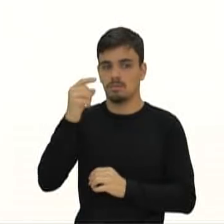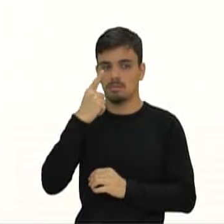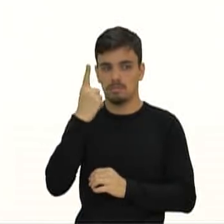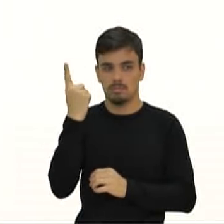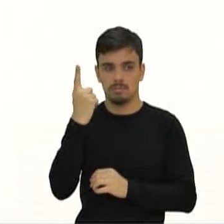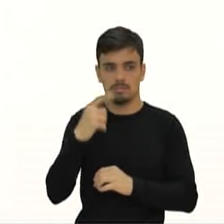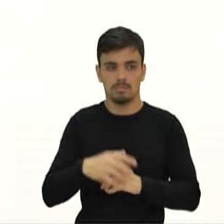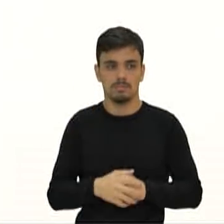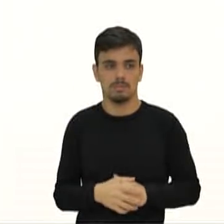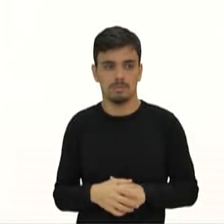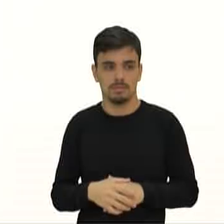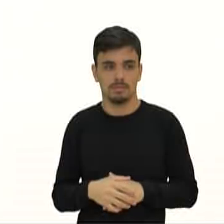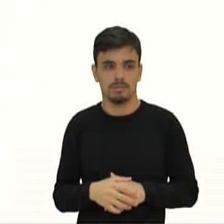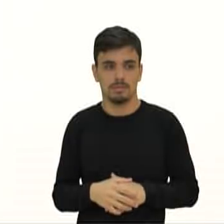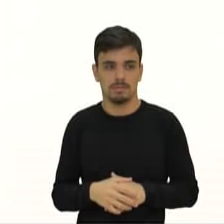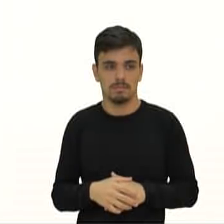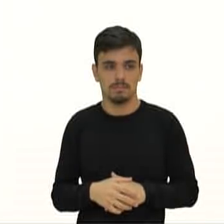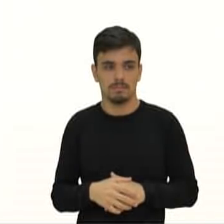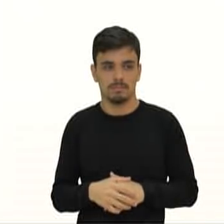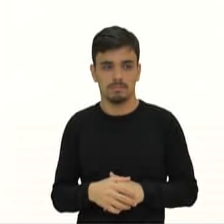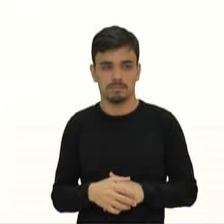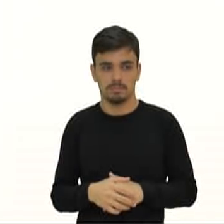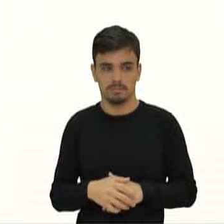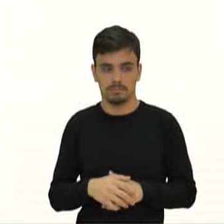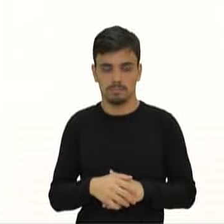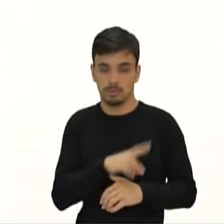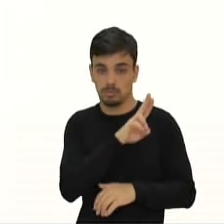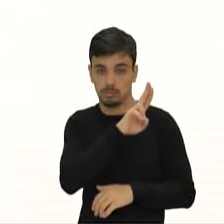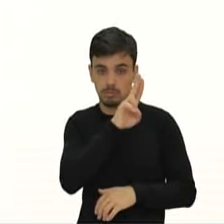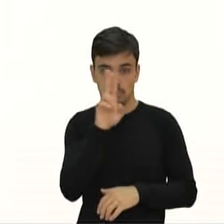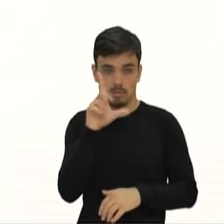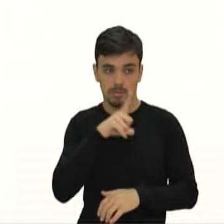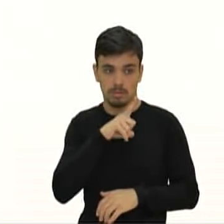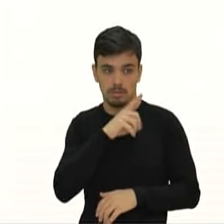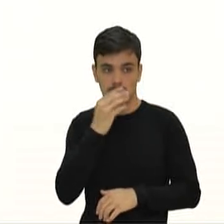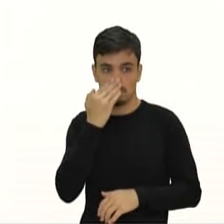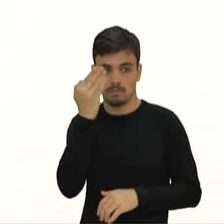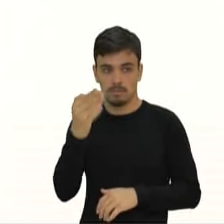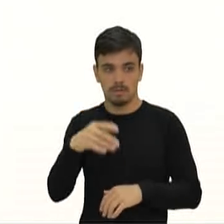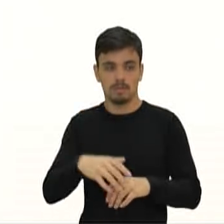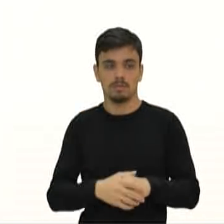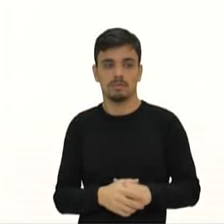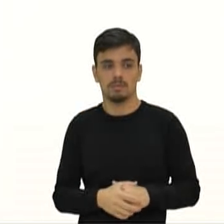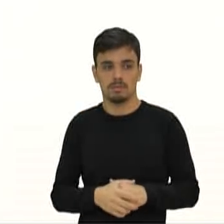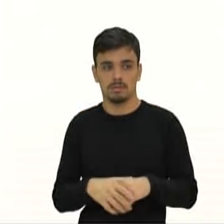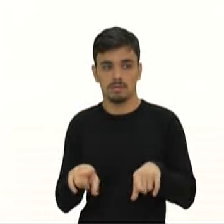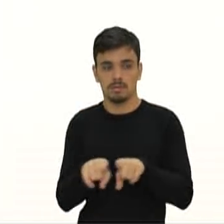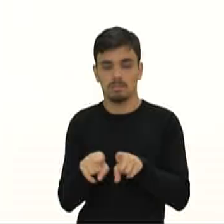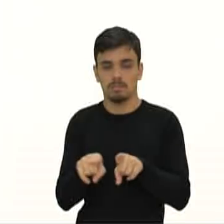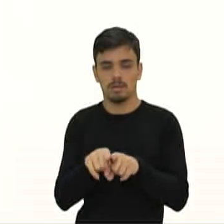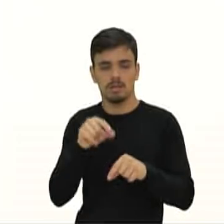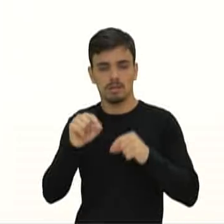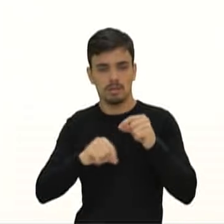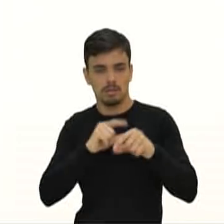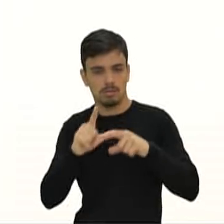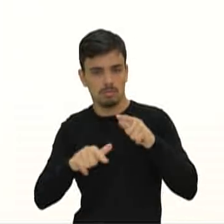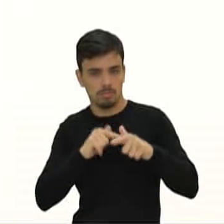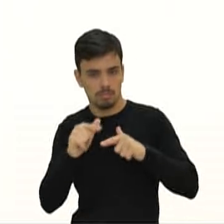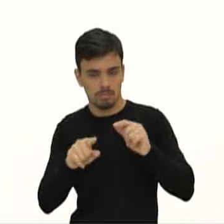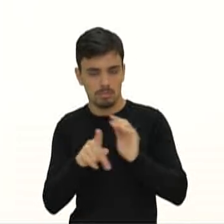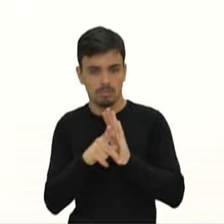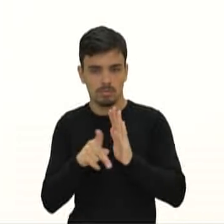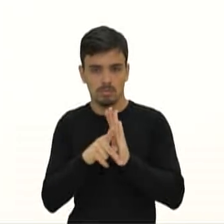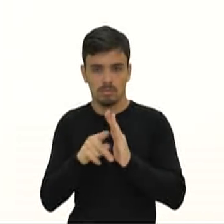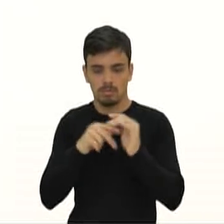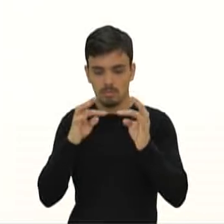Sviatlovsky, e eu não consigo dizer o resto, então ele trabalhou também com a ceratomileuse radial. Então você estava trabalhando com avanço